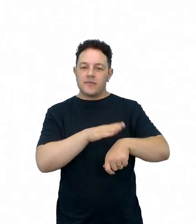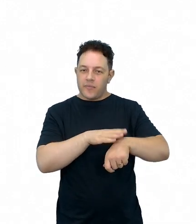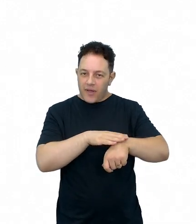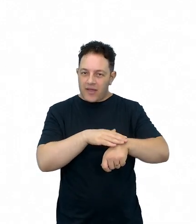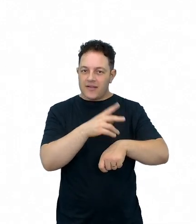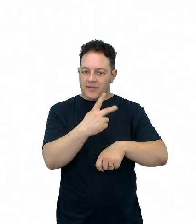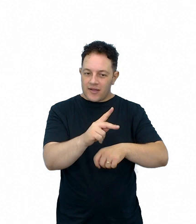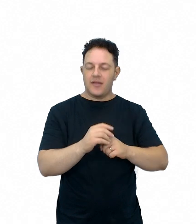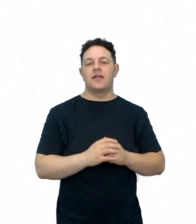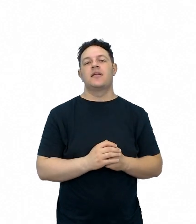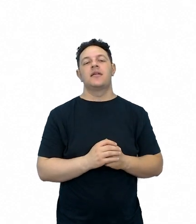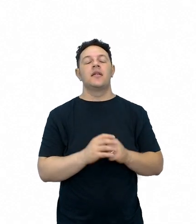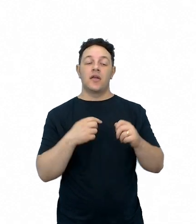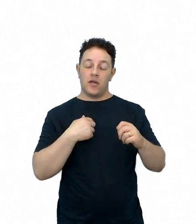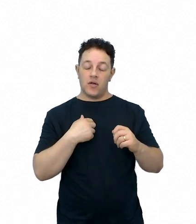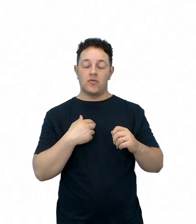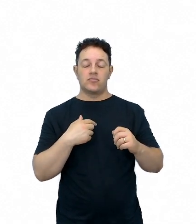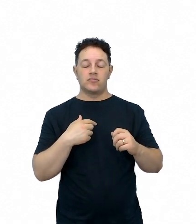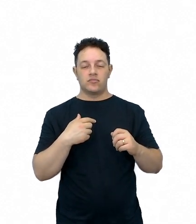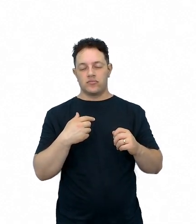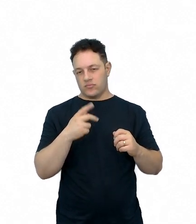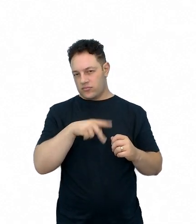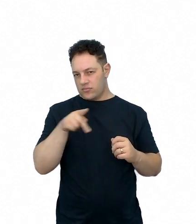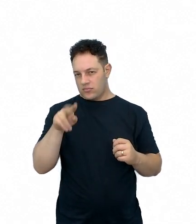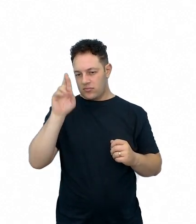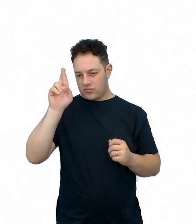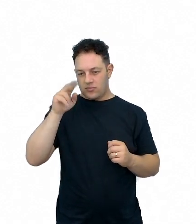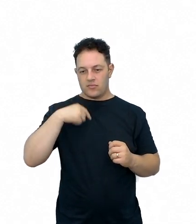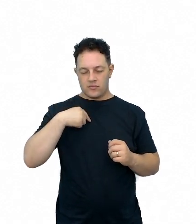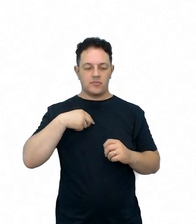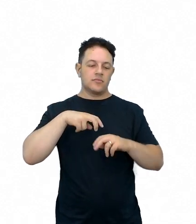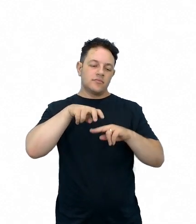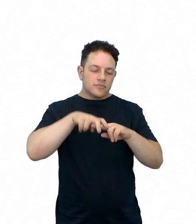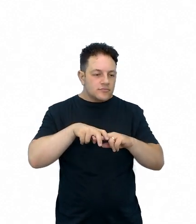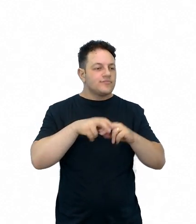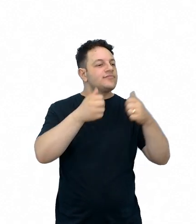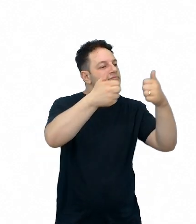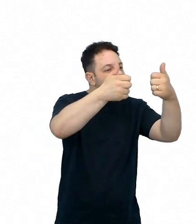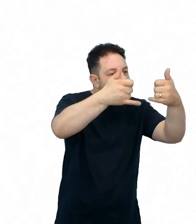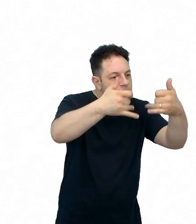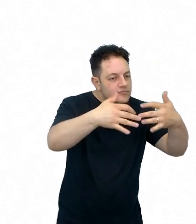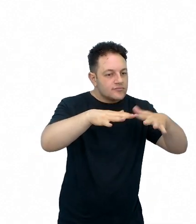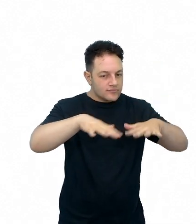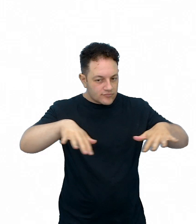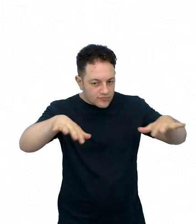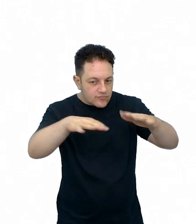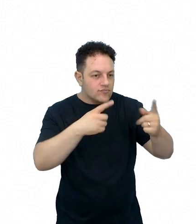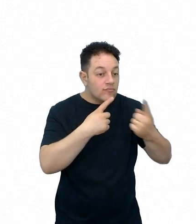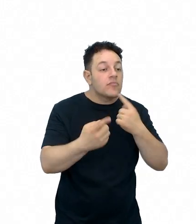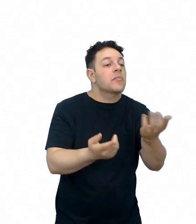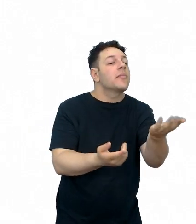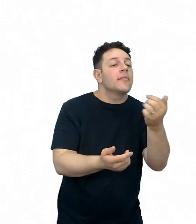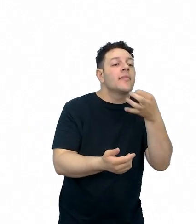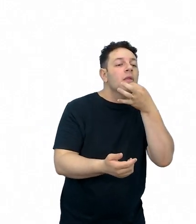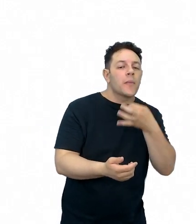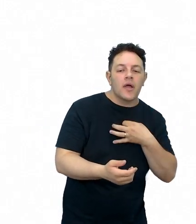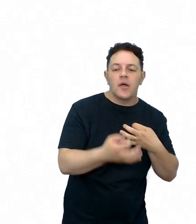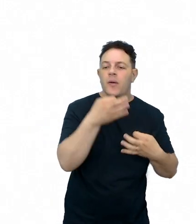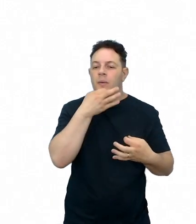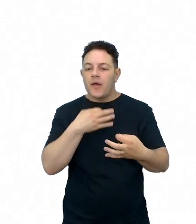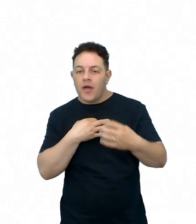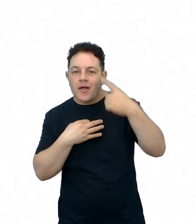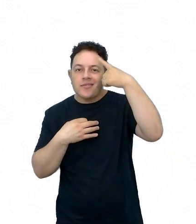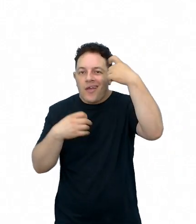então eu vou sentar com os estudantes, eu levo a questão motriz e vou discutir. Aí eles vão dando ideias, os meninos, né,